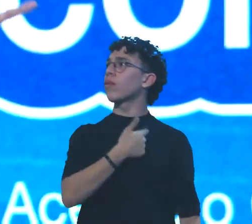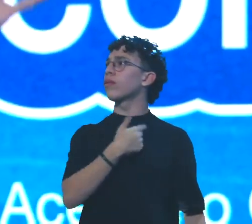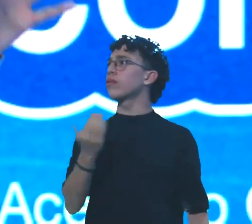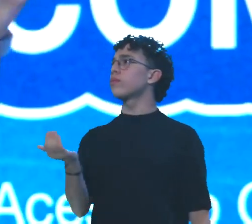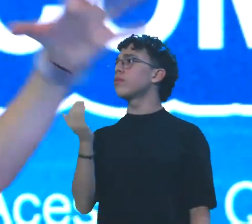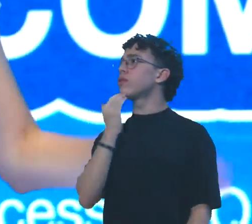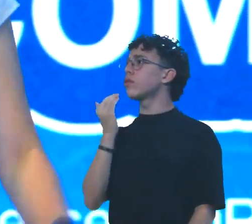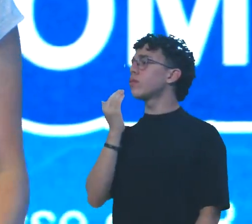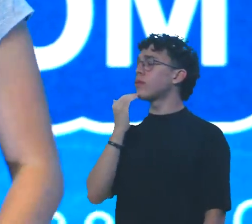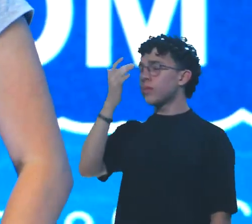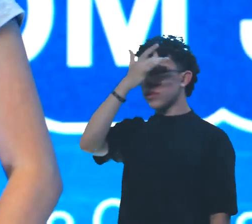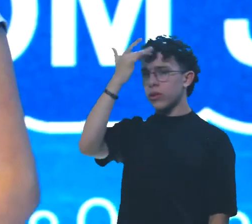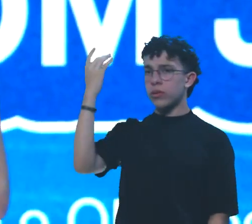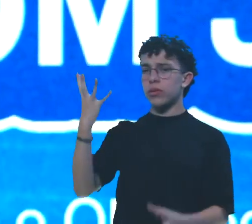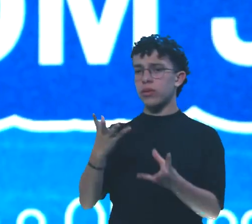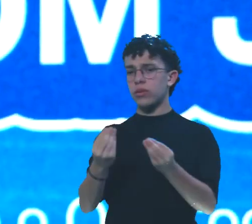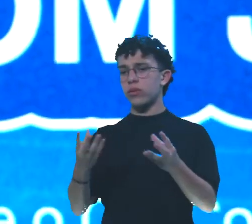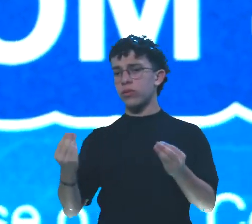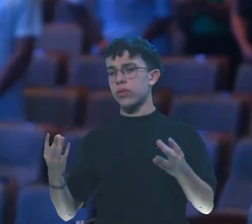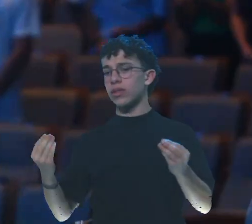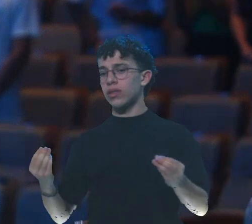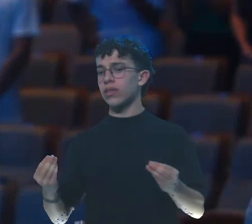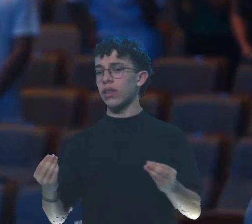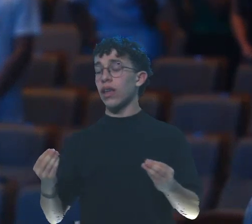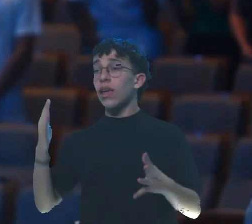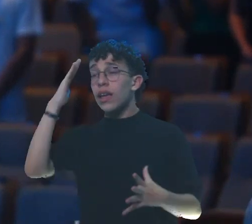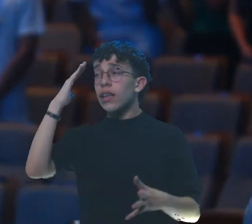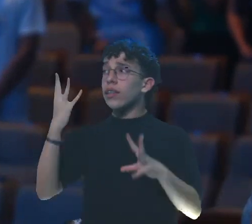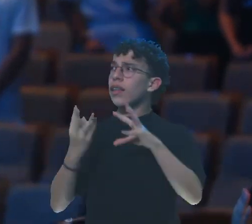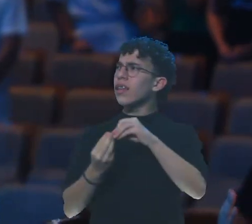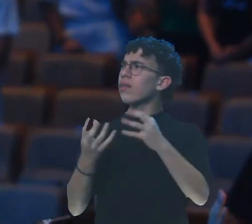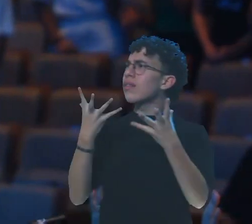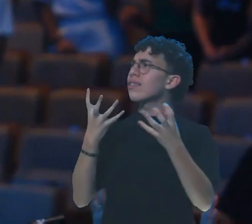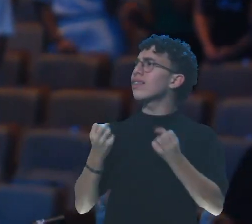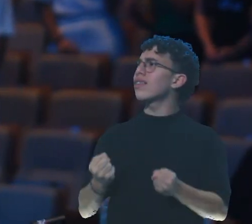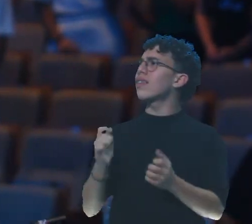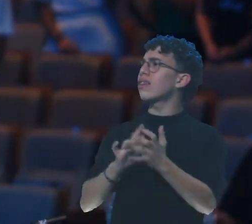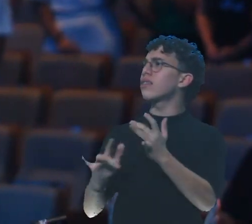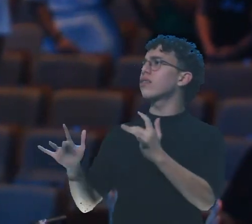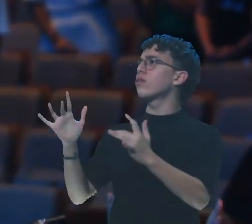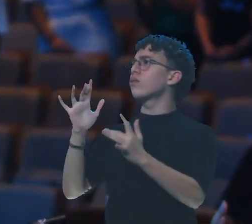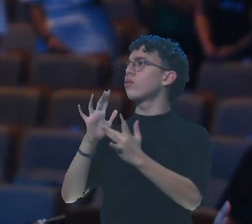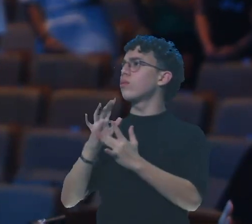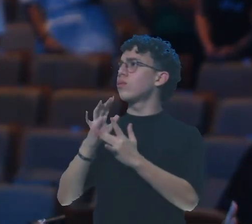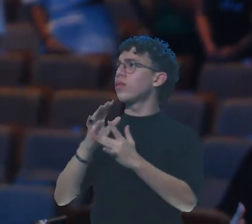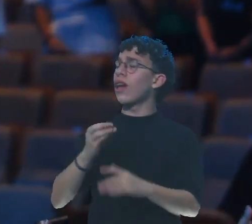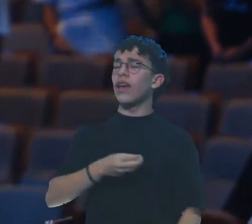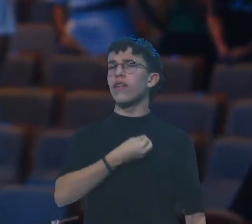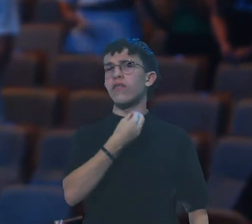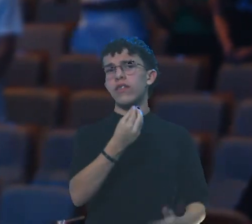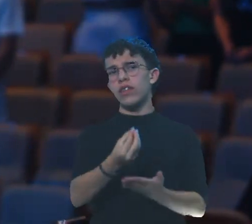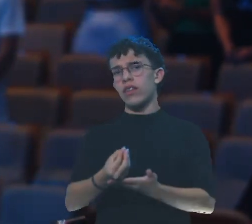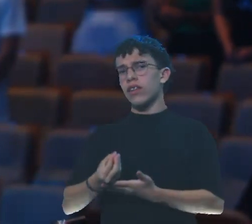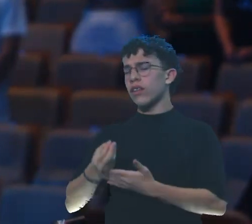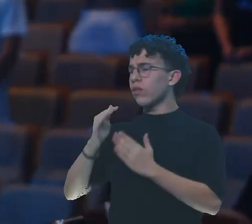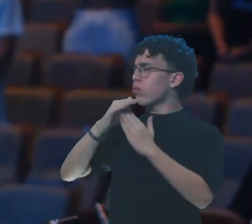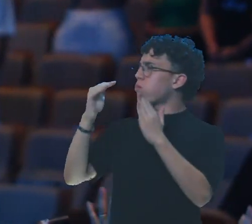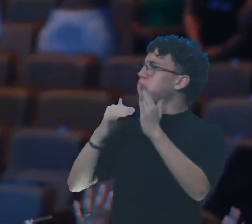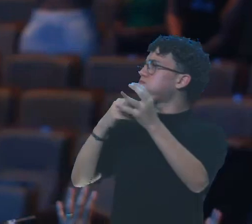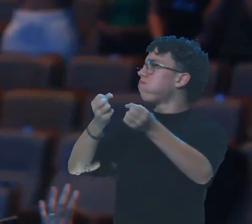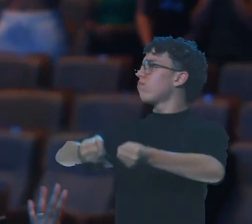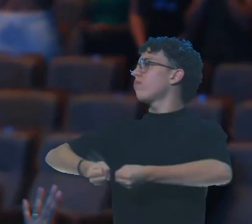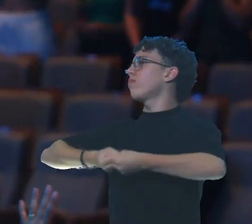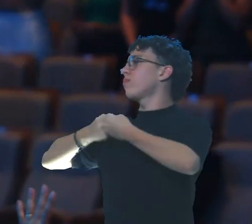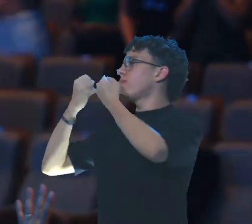por cada uma das pessoas que hoje decidiram seguir o Senhor, Deus, e decidiram entregar a vida por completo